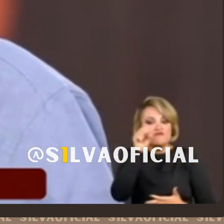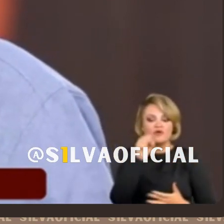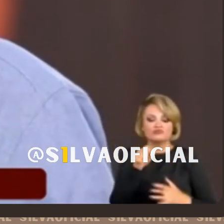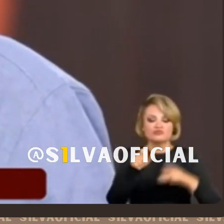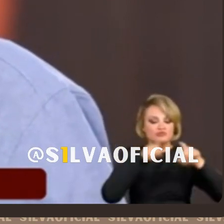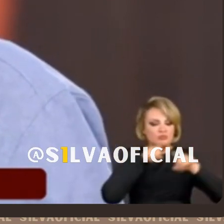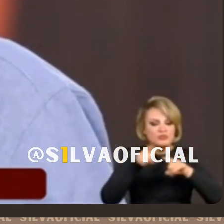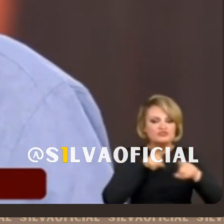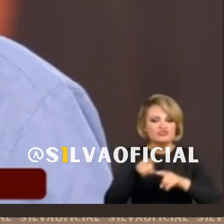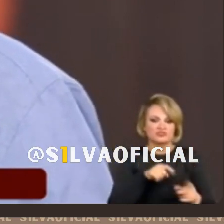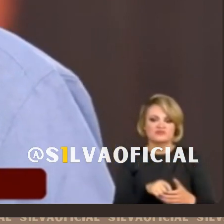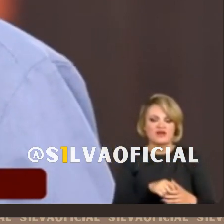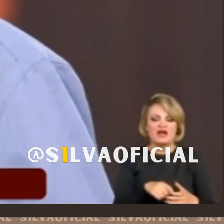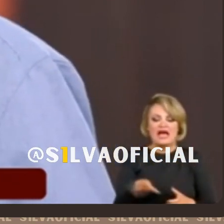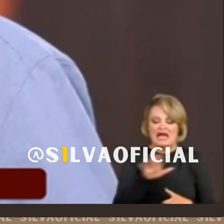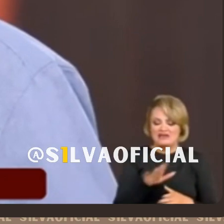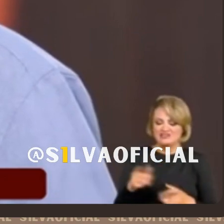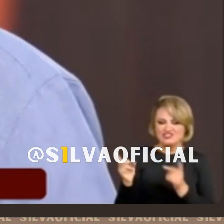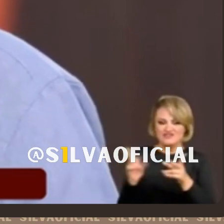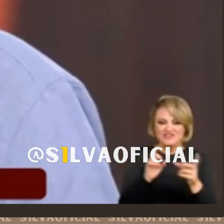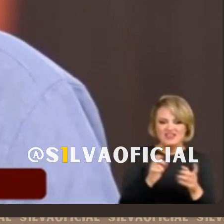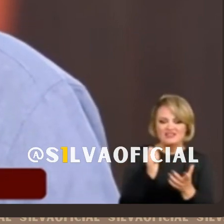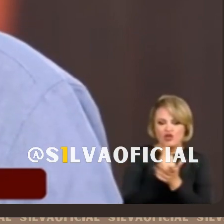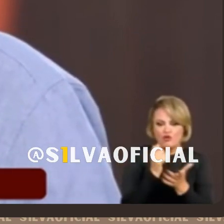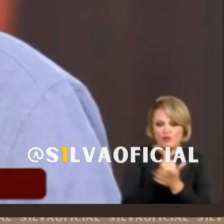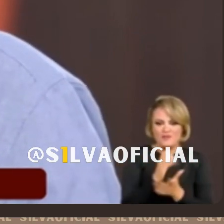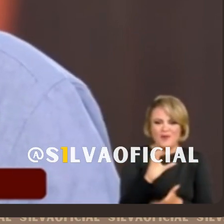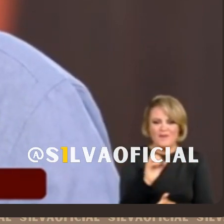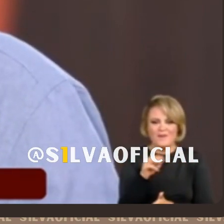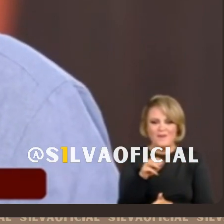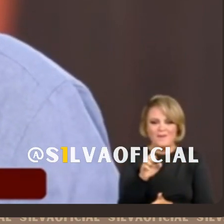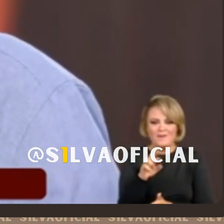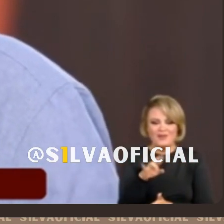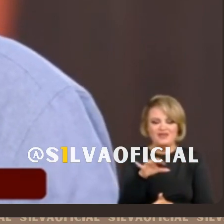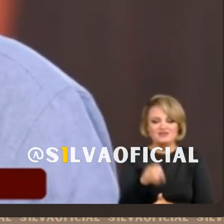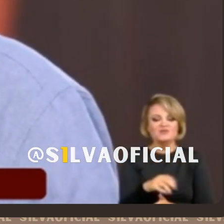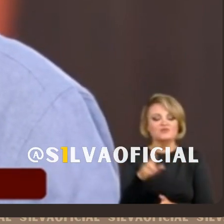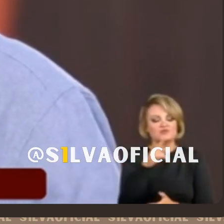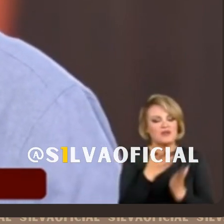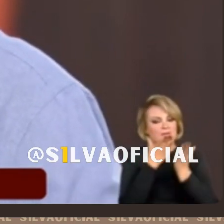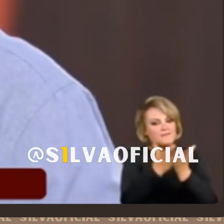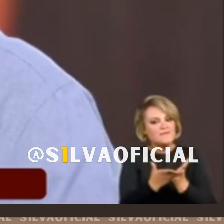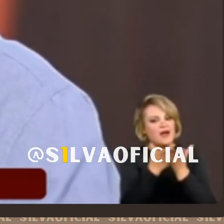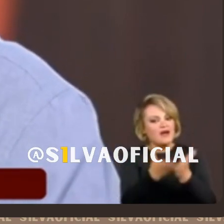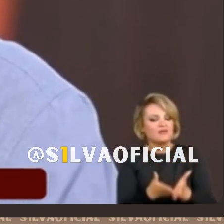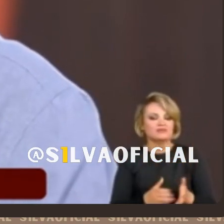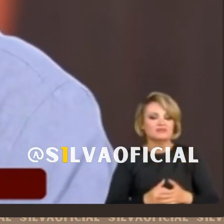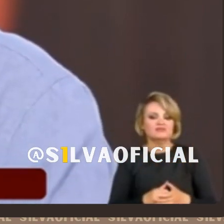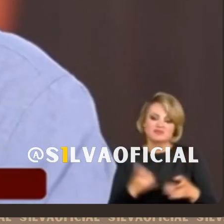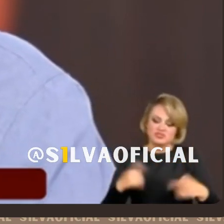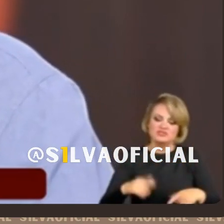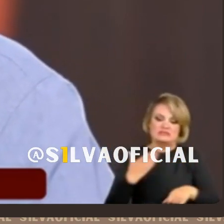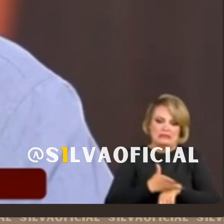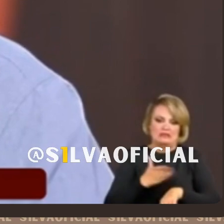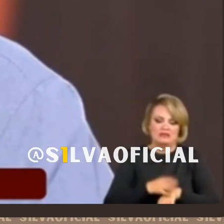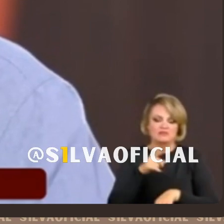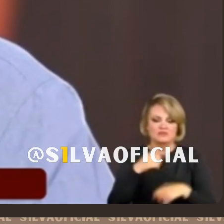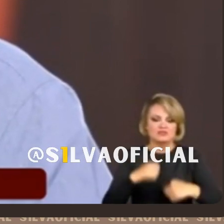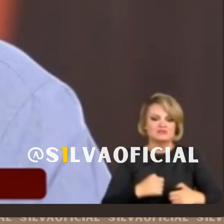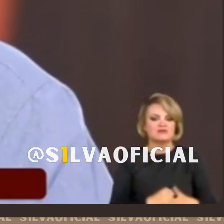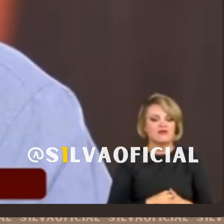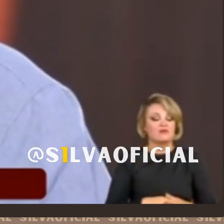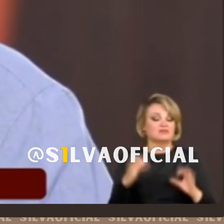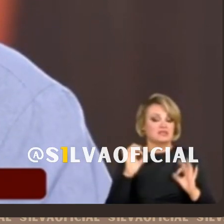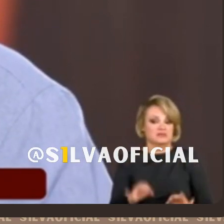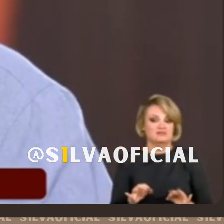via o Oceano Atlântico, então nós precisamos trabalhar isso. Eu posso te garantir que a indústria naval está